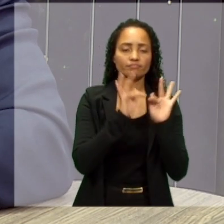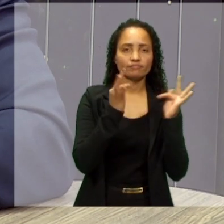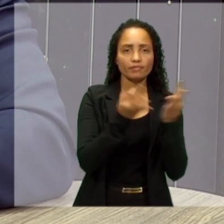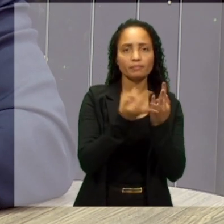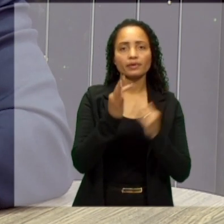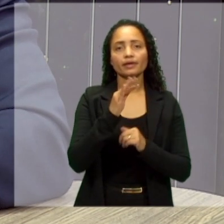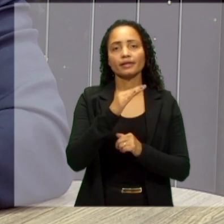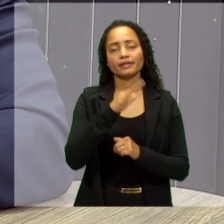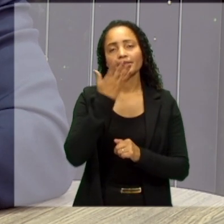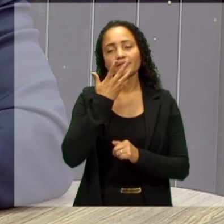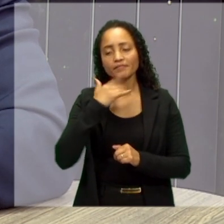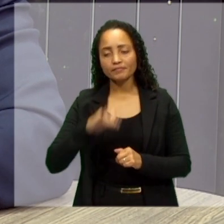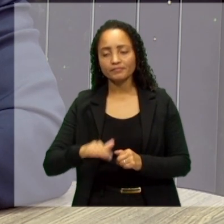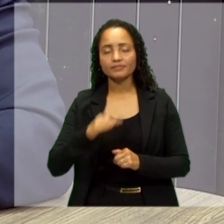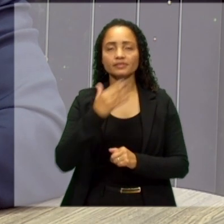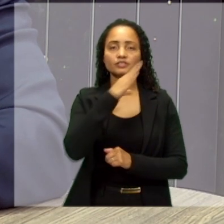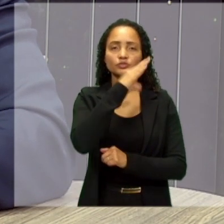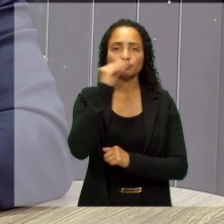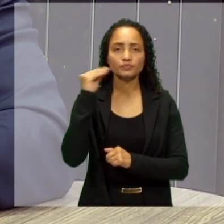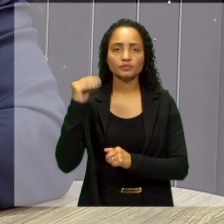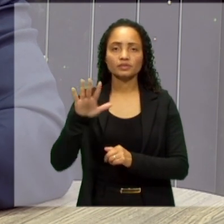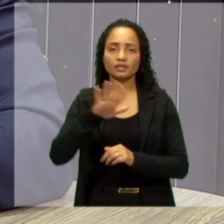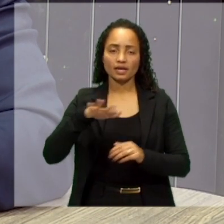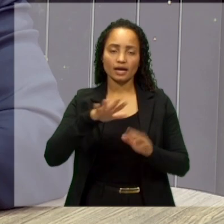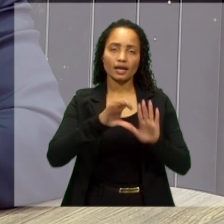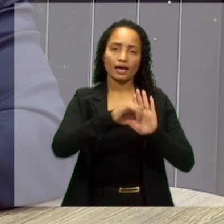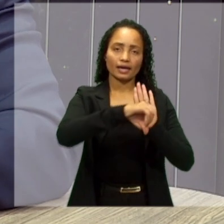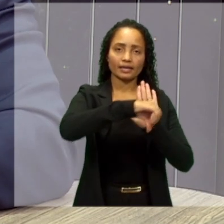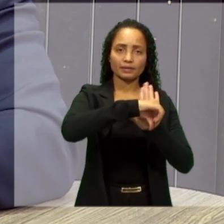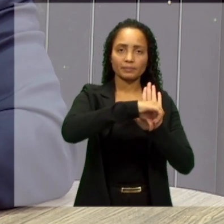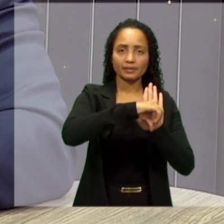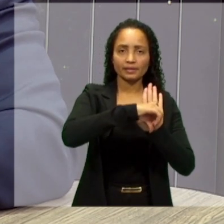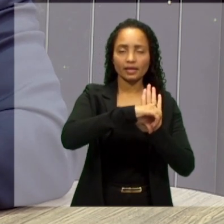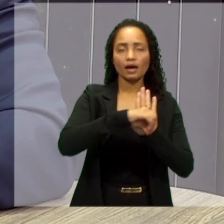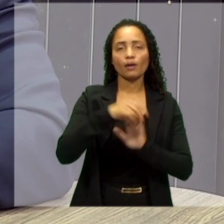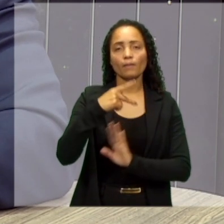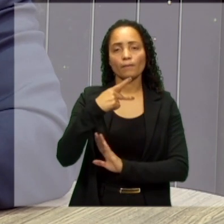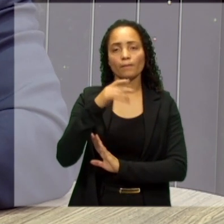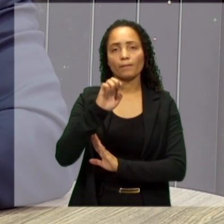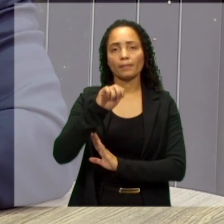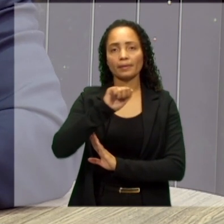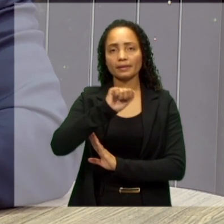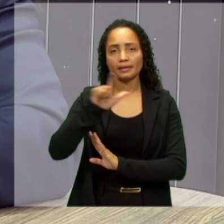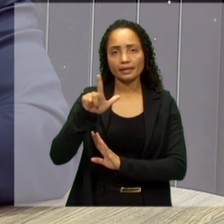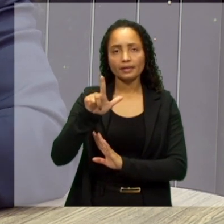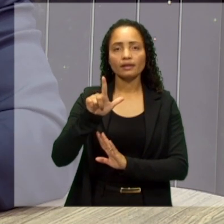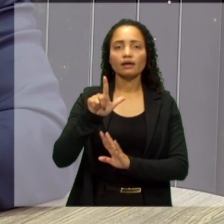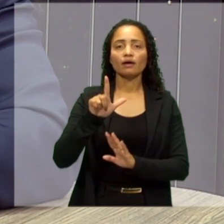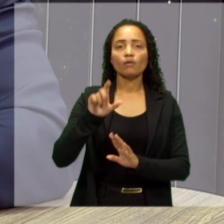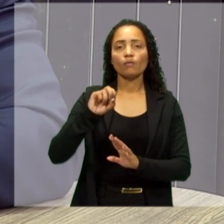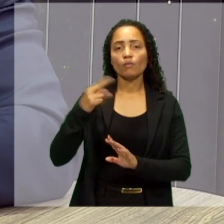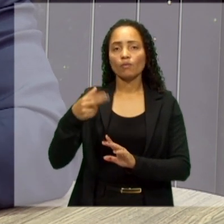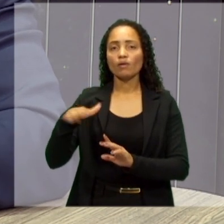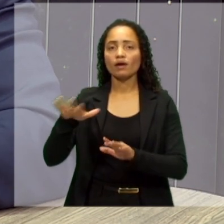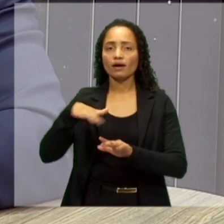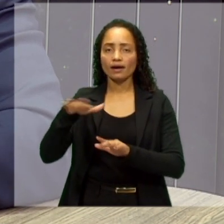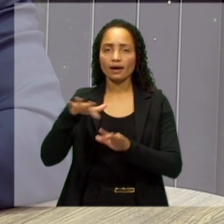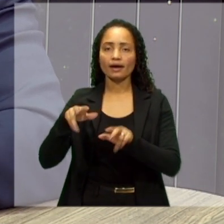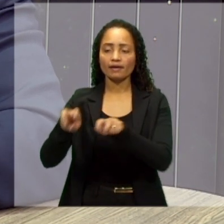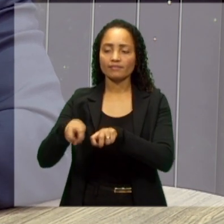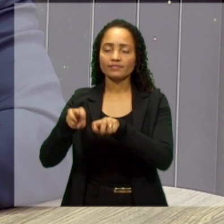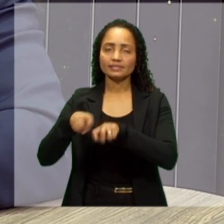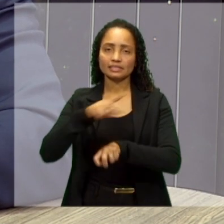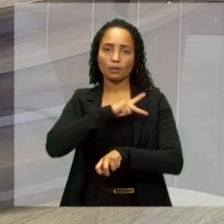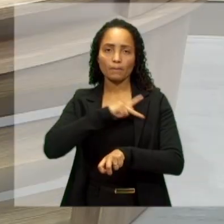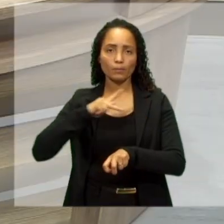a juventude, área criminal, execução penal e a área da fazenda pública, o juizado